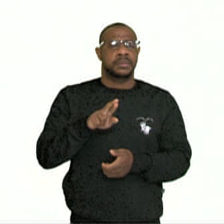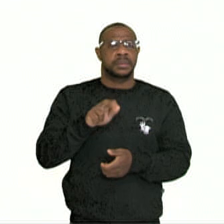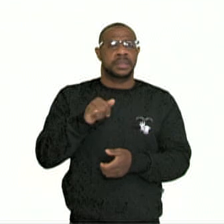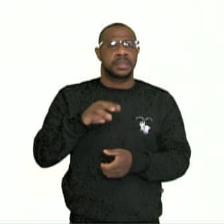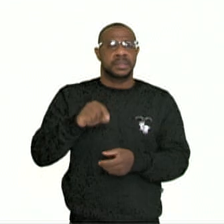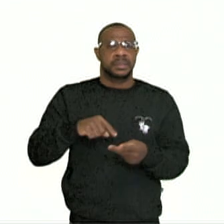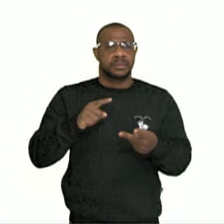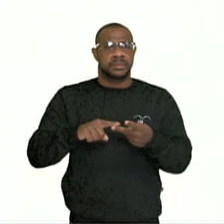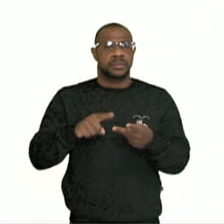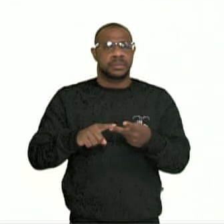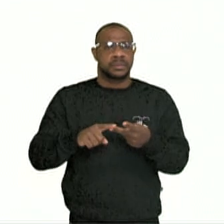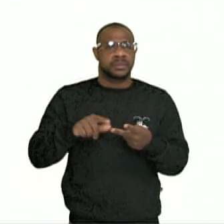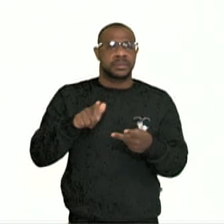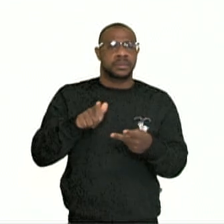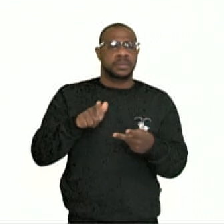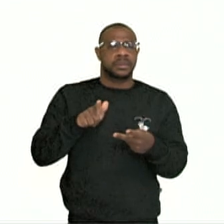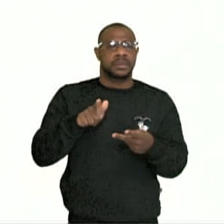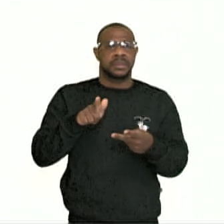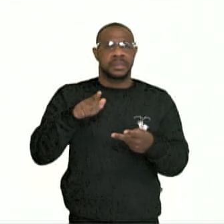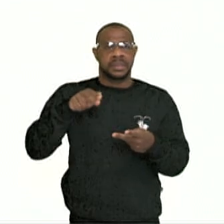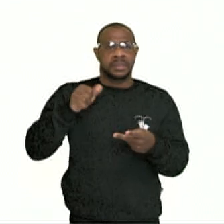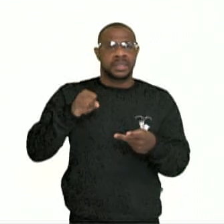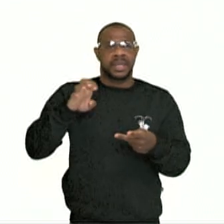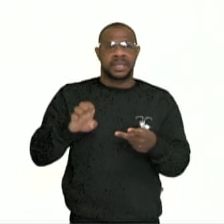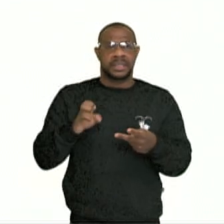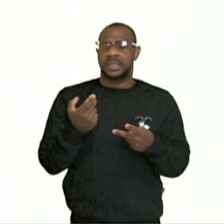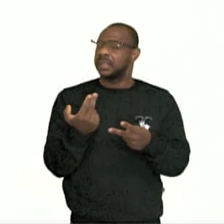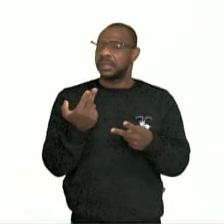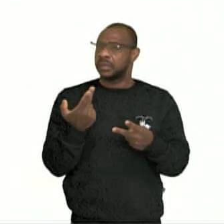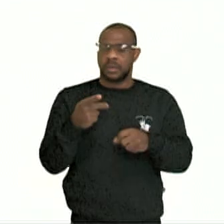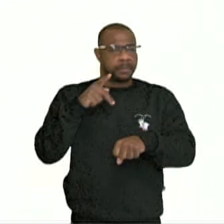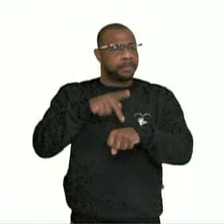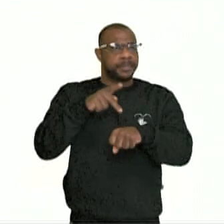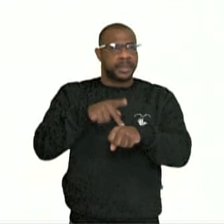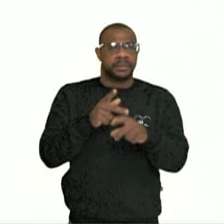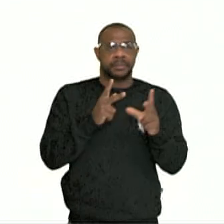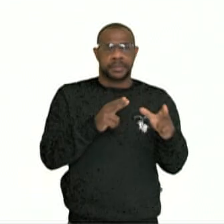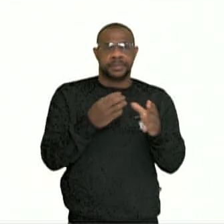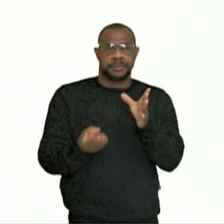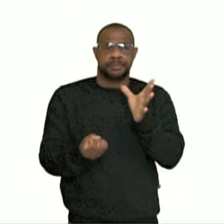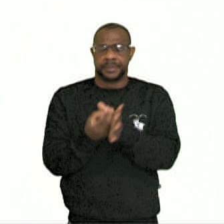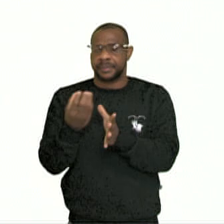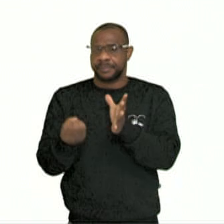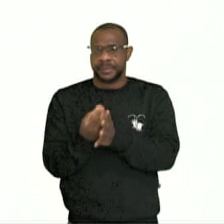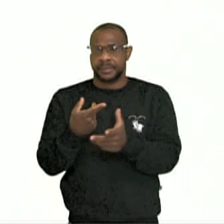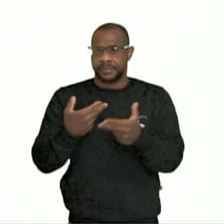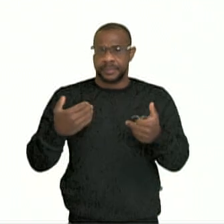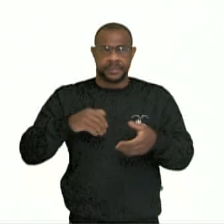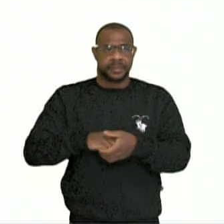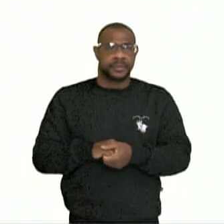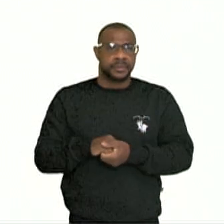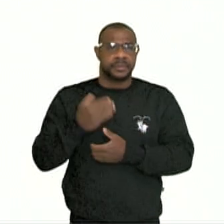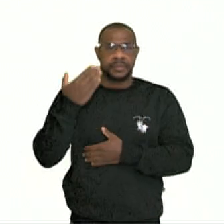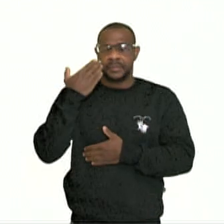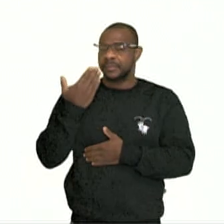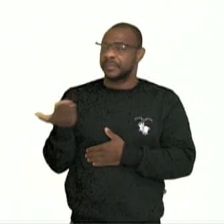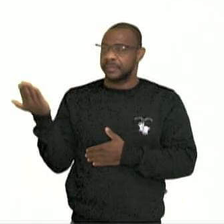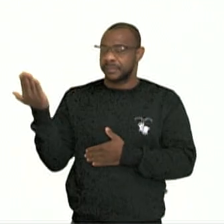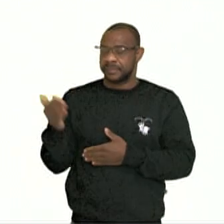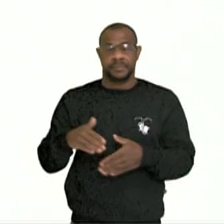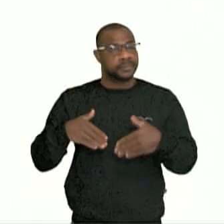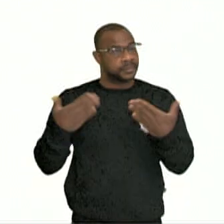são constituídos pelos mesmos minerais. Quartzo, feldspato e mica. No